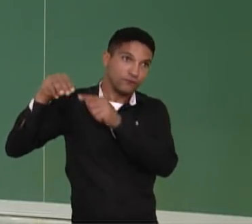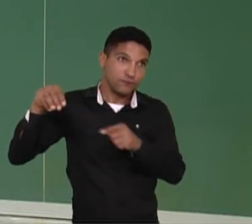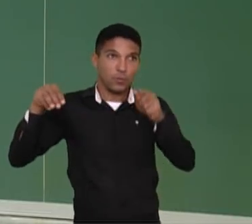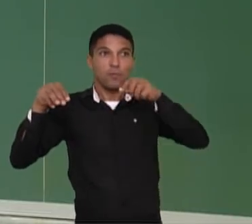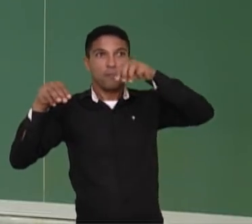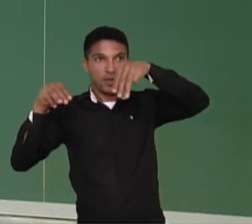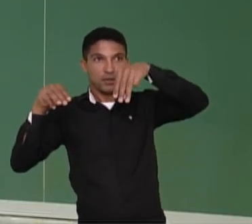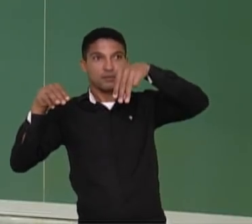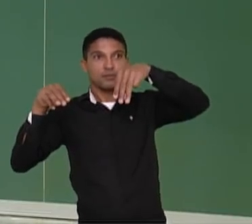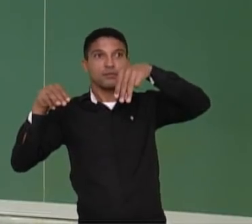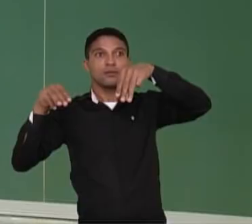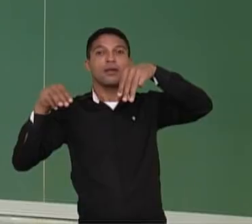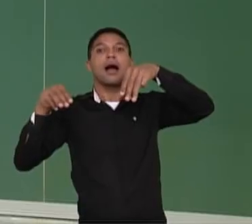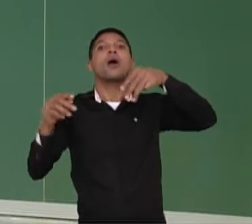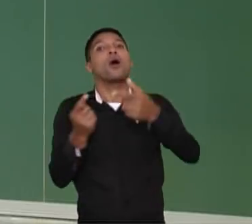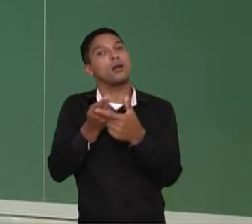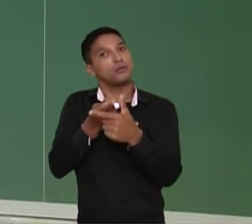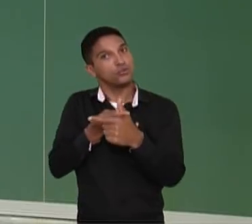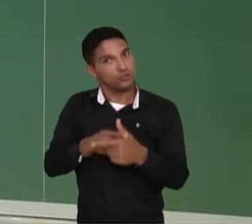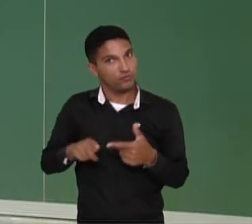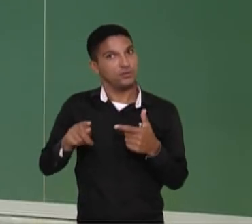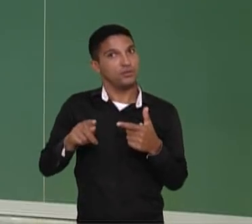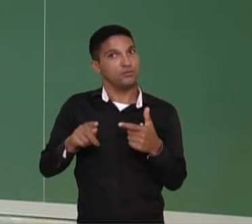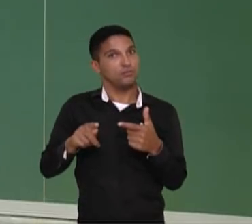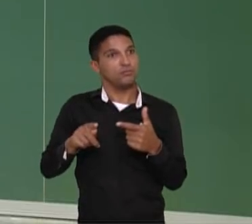invertida. Então, eu vou dividir por 100.